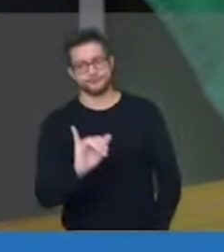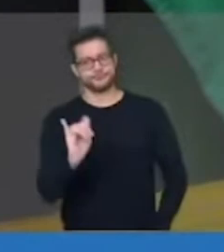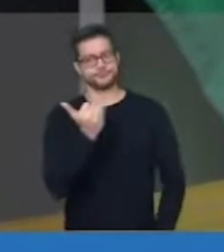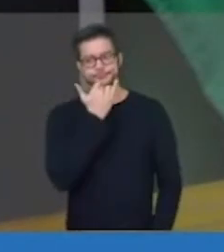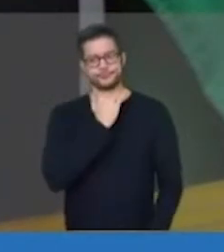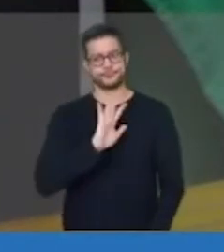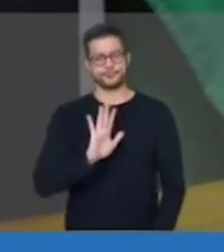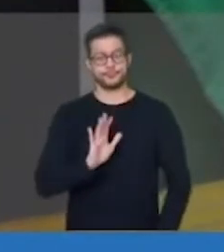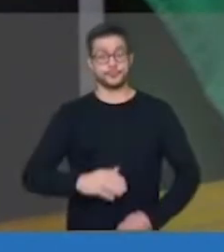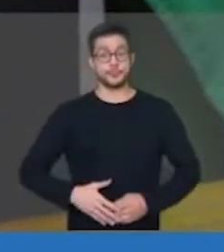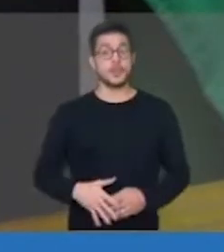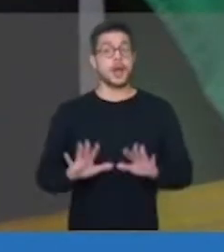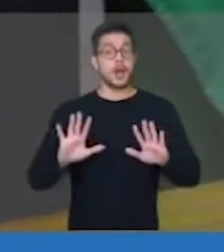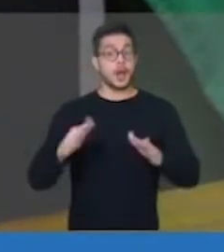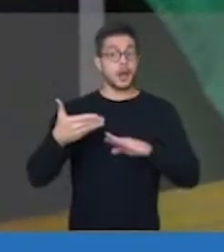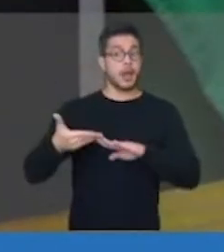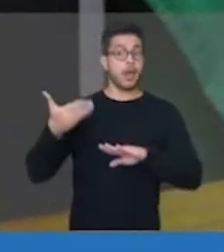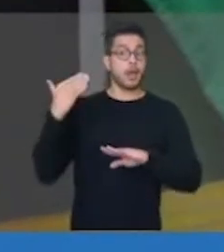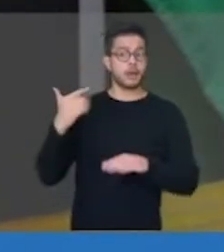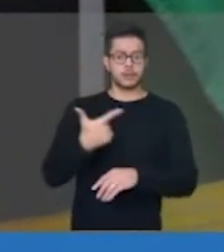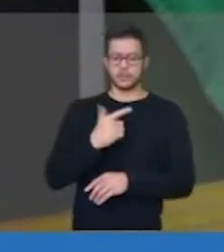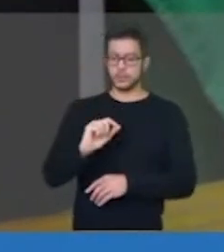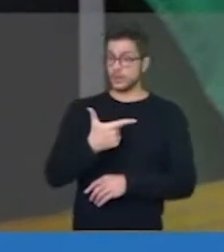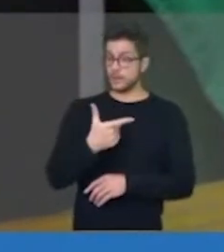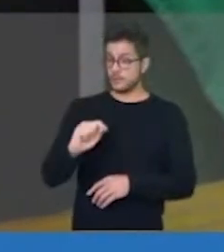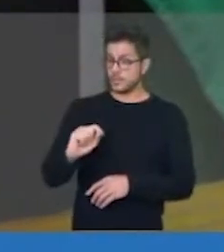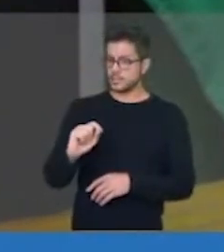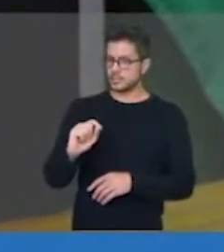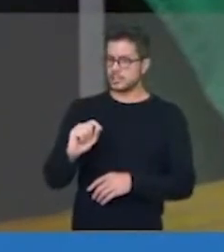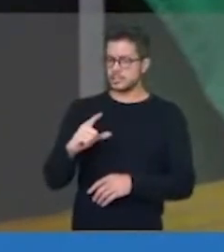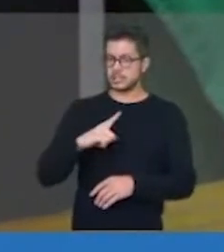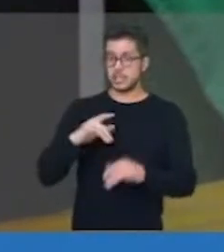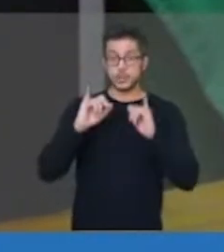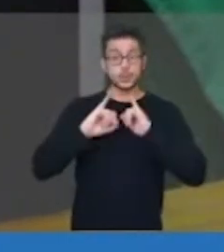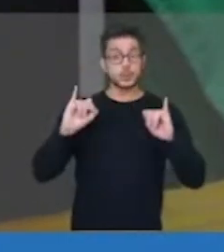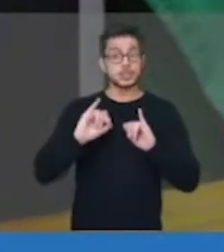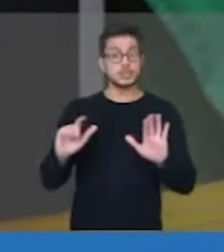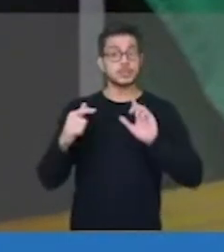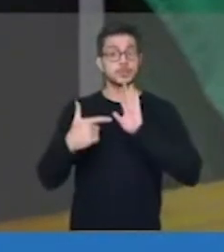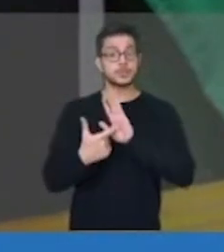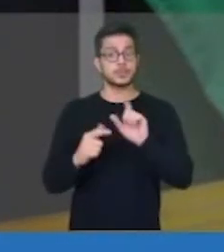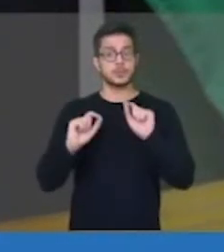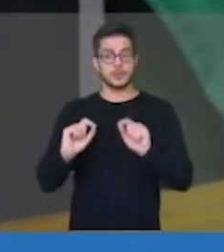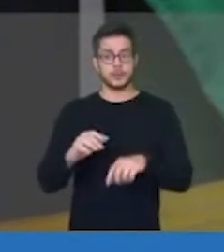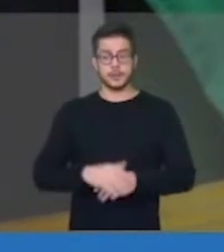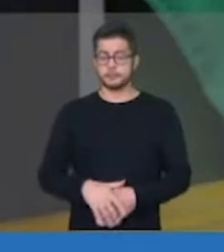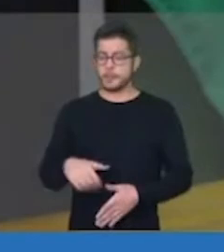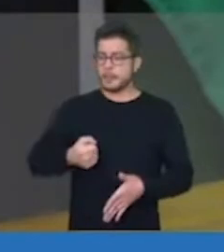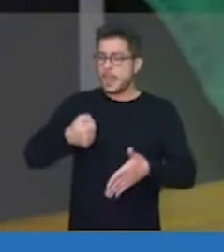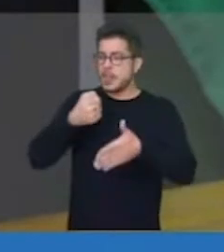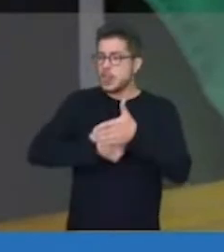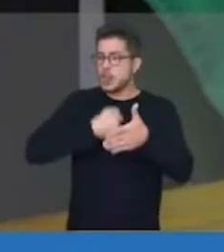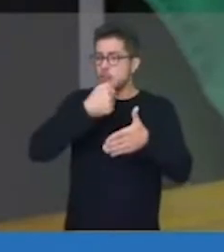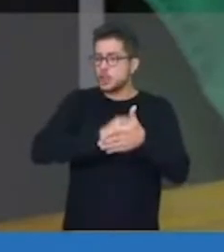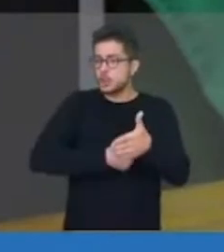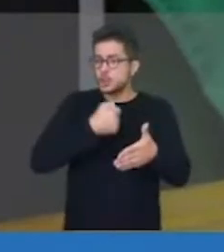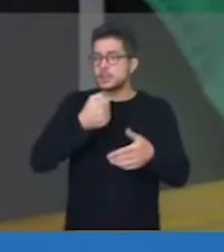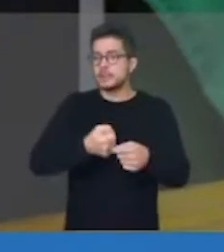notícia de 2020 em que fala: a luta pela vida da égua-flor e pelo direito de seu